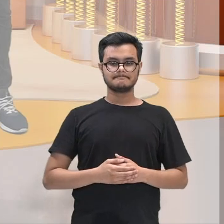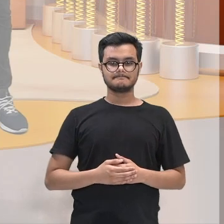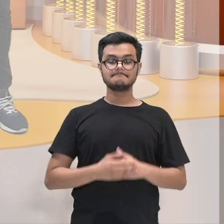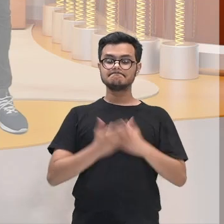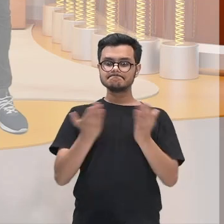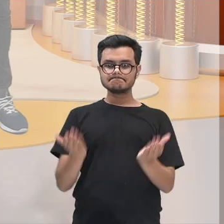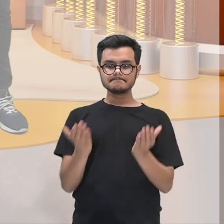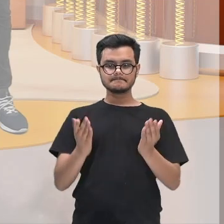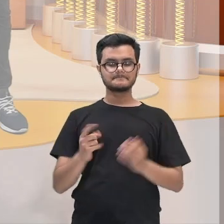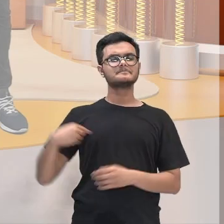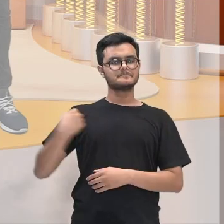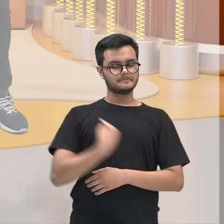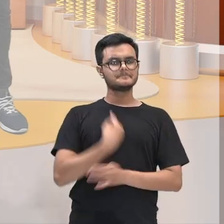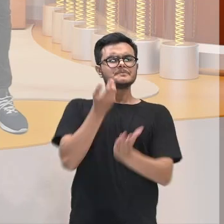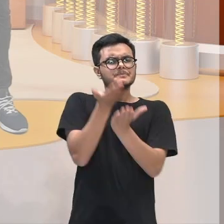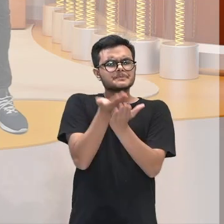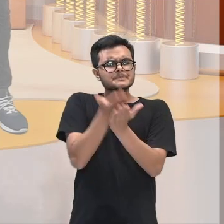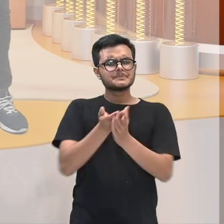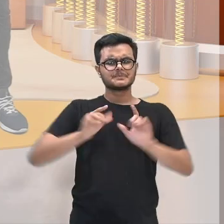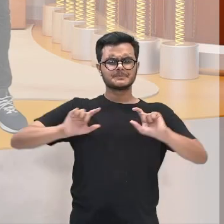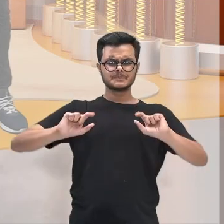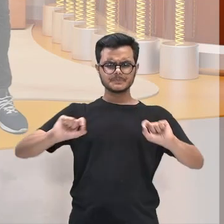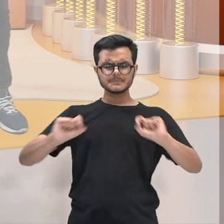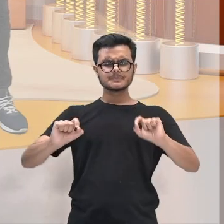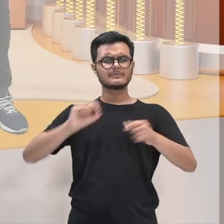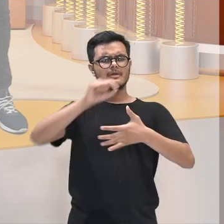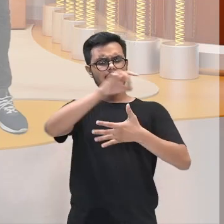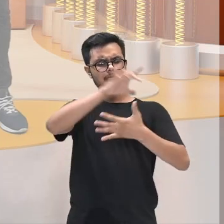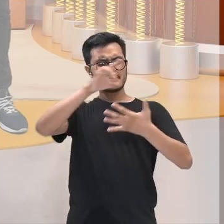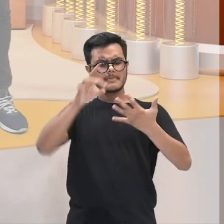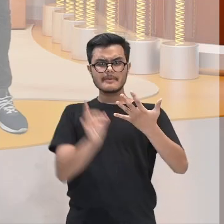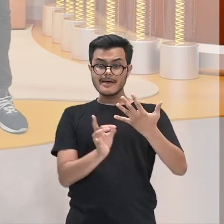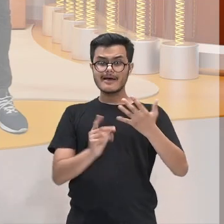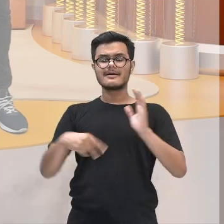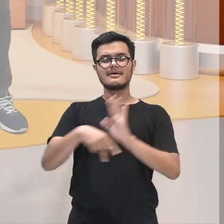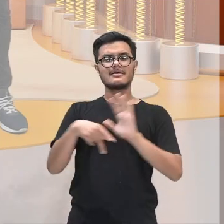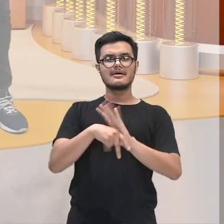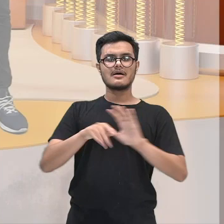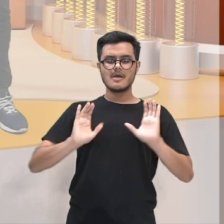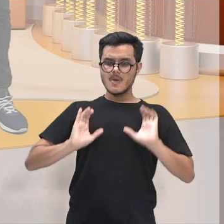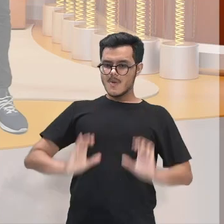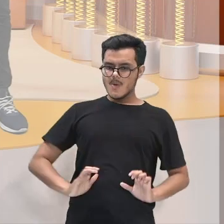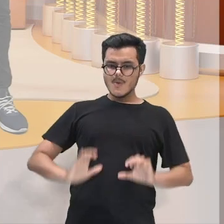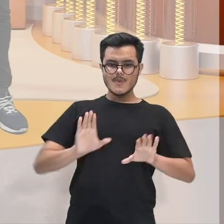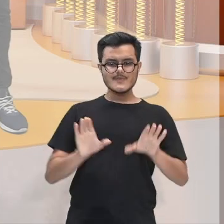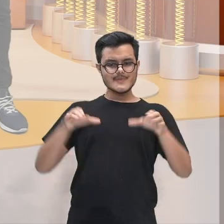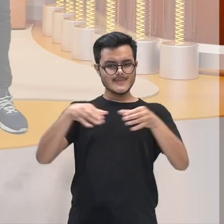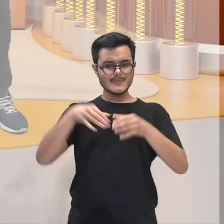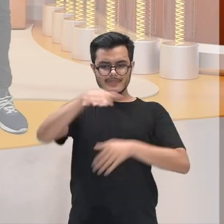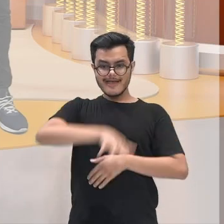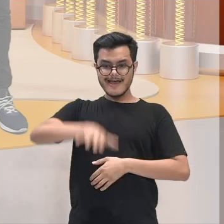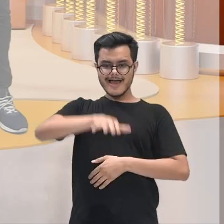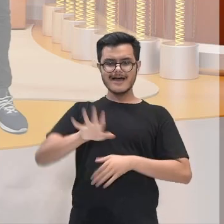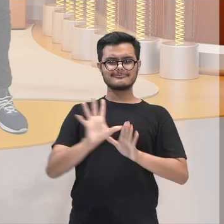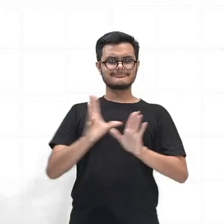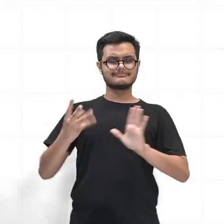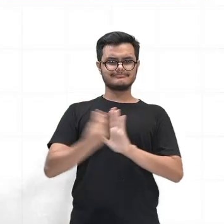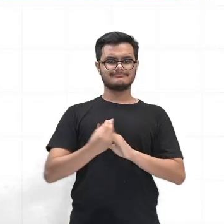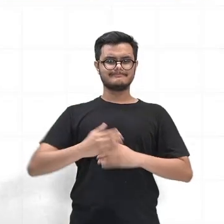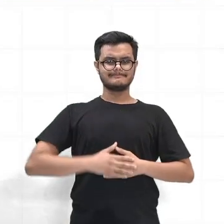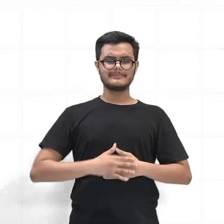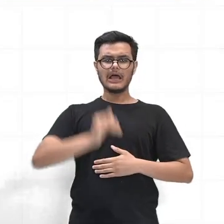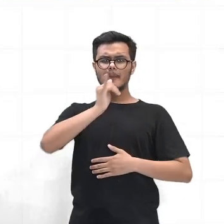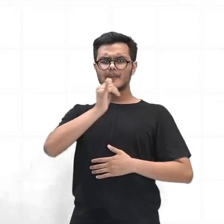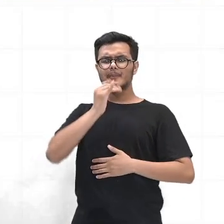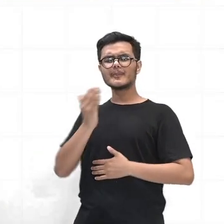só, vamos conhecer aí um pouquinho mais de cada uma dessas etnias que ocupavam aqui a região. Vamos começar com os